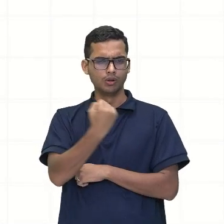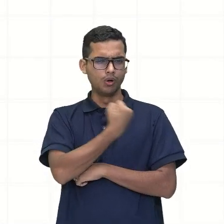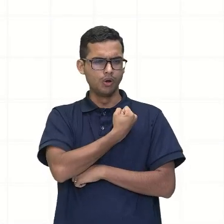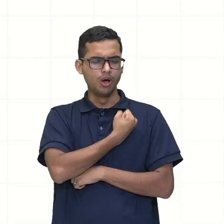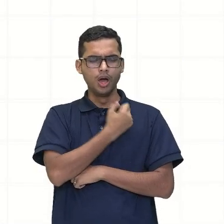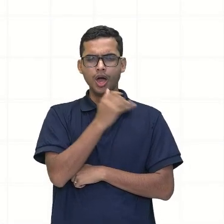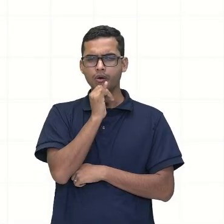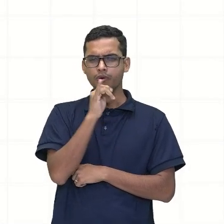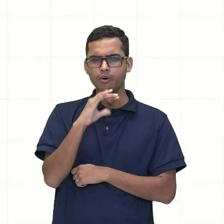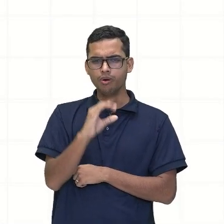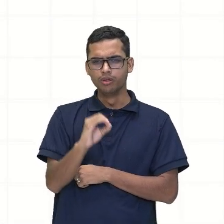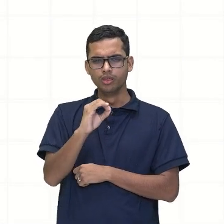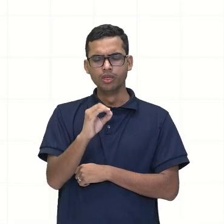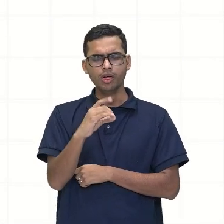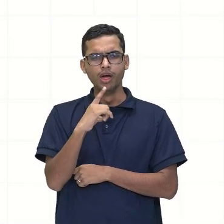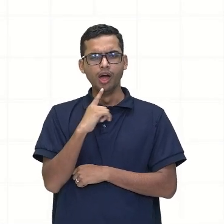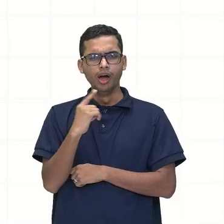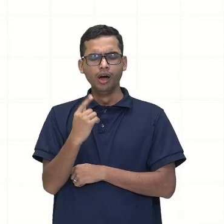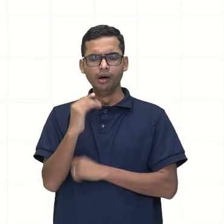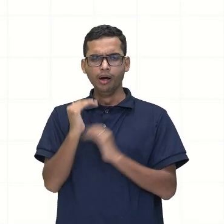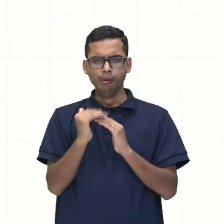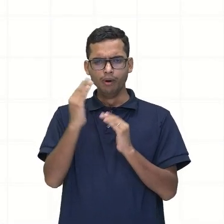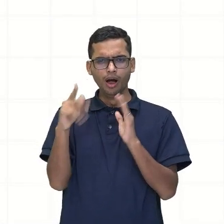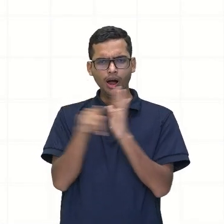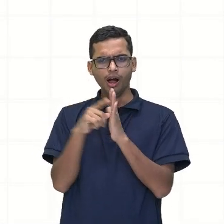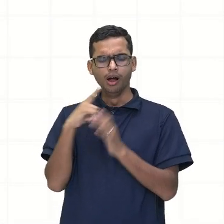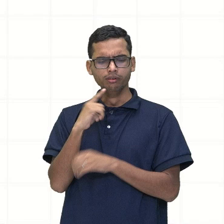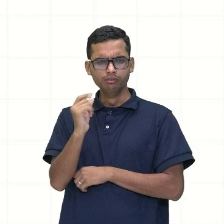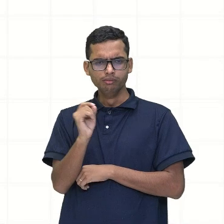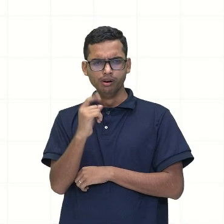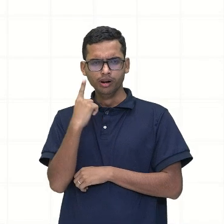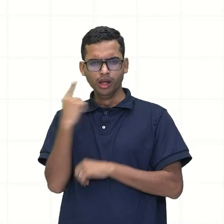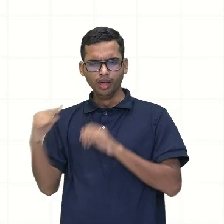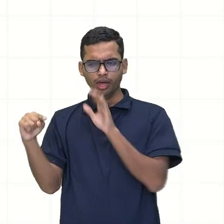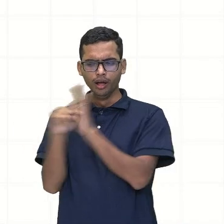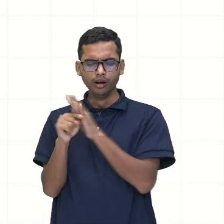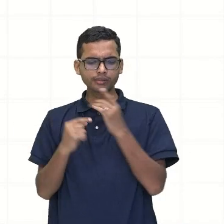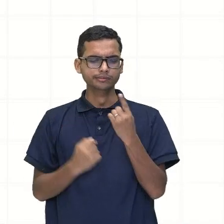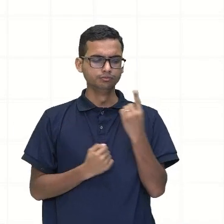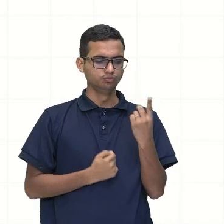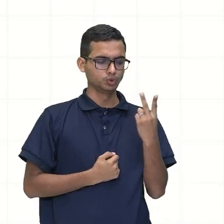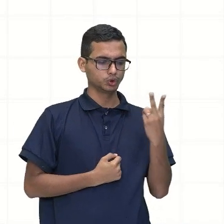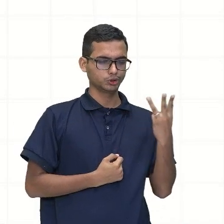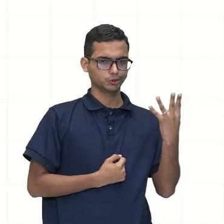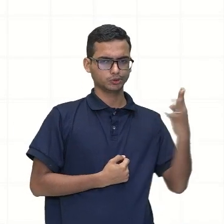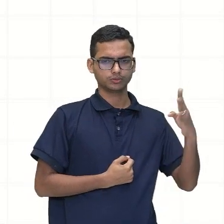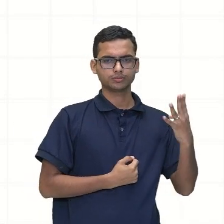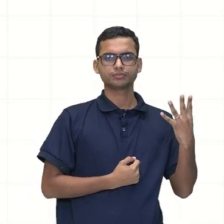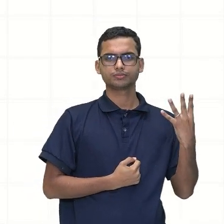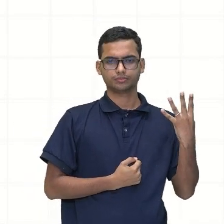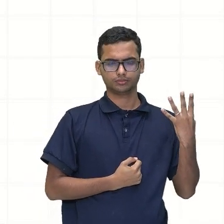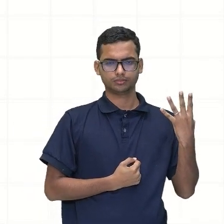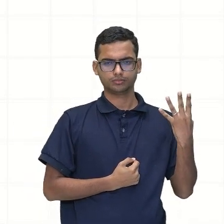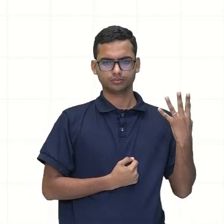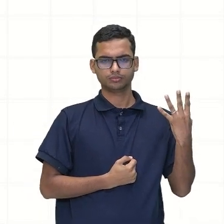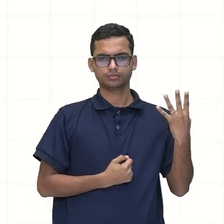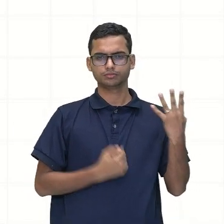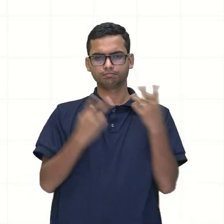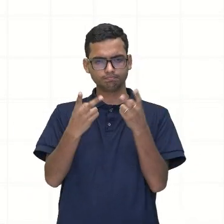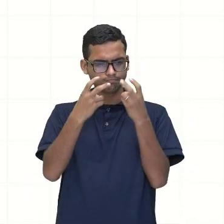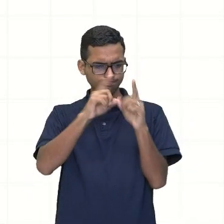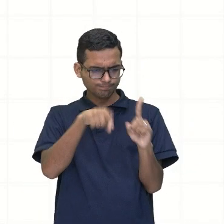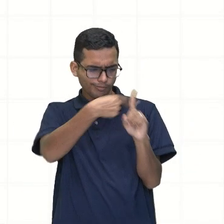como 1, 2, 3, 4. Observe que aqui não tem o sinal de mais.